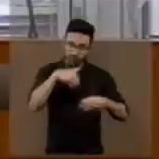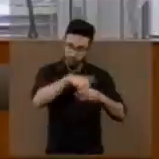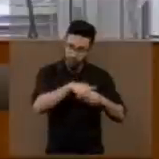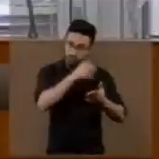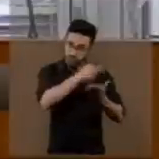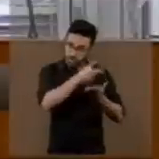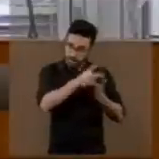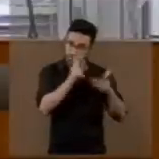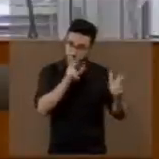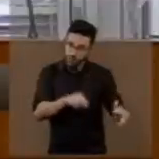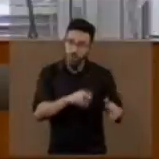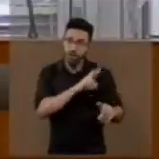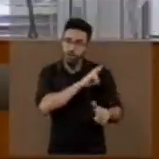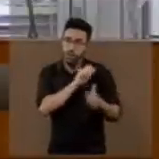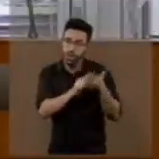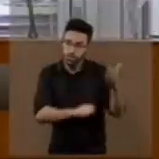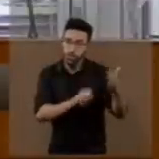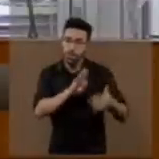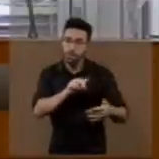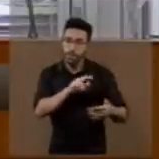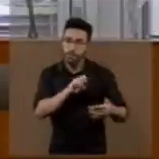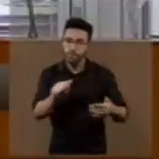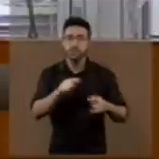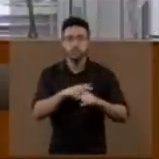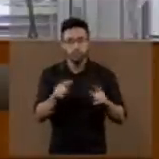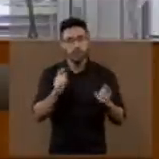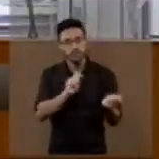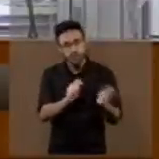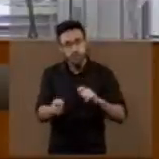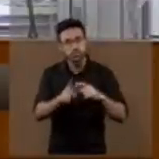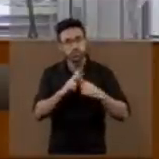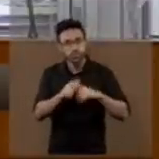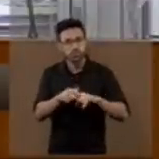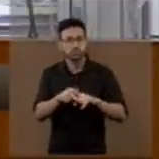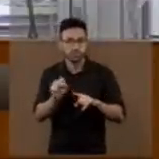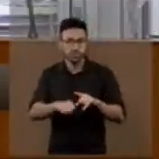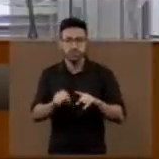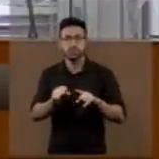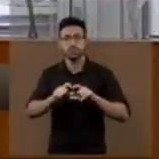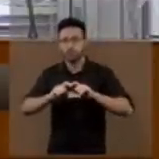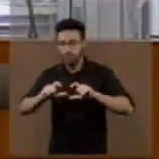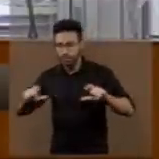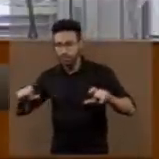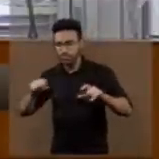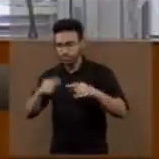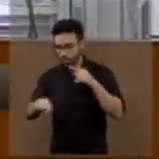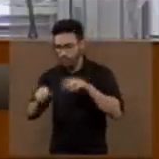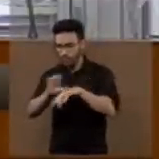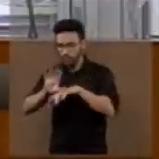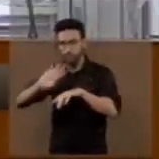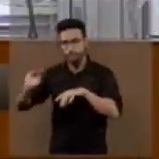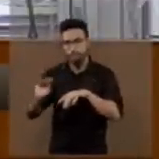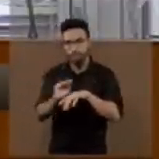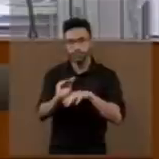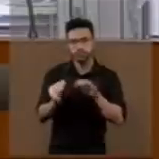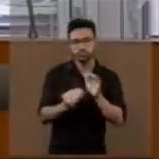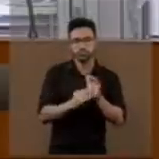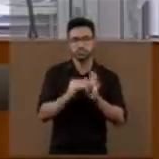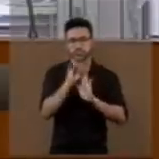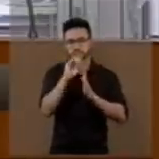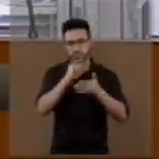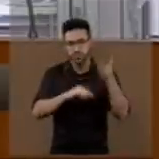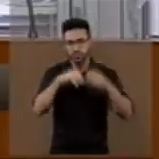relator, mas eu reajusto para incluir expressamente a parte da inconstitucionalidade dessa parte.